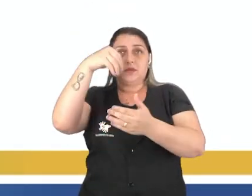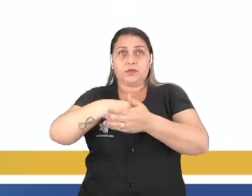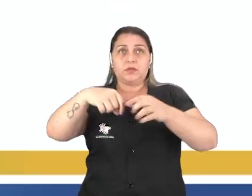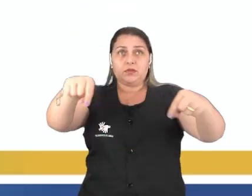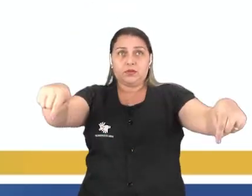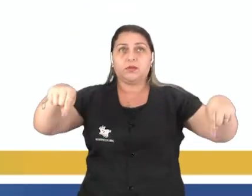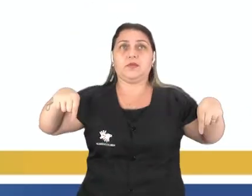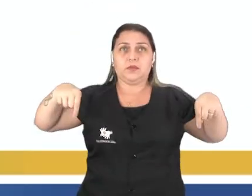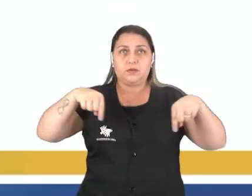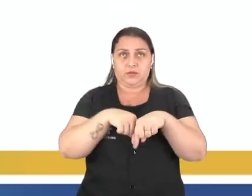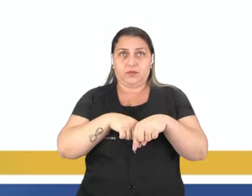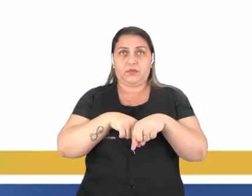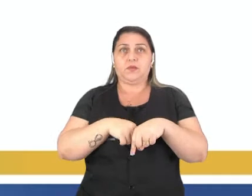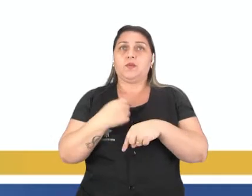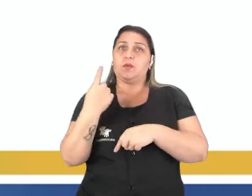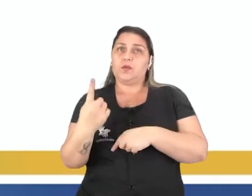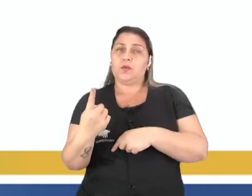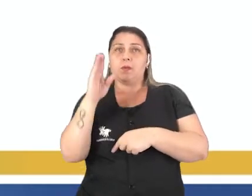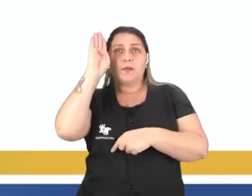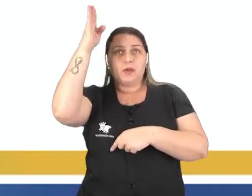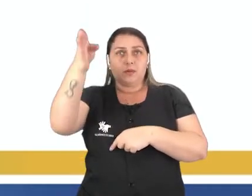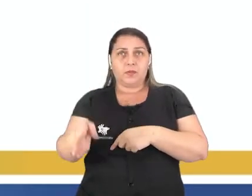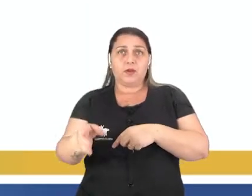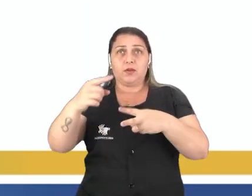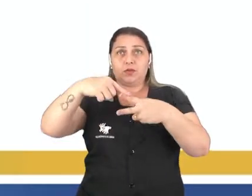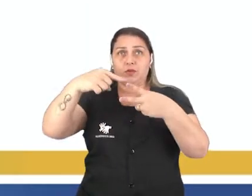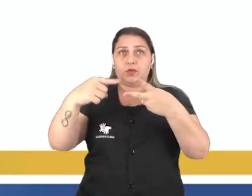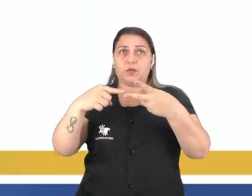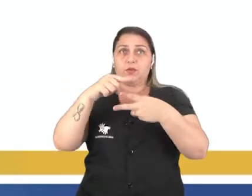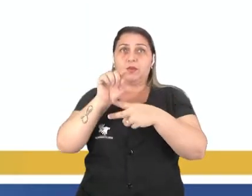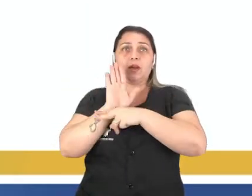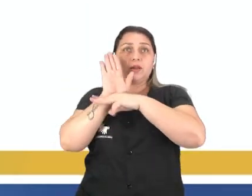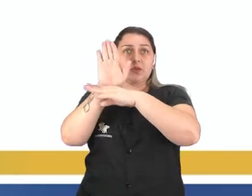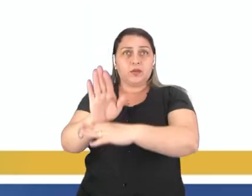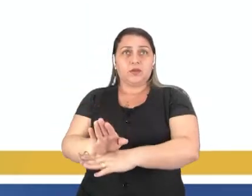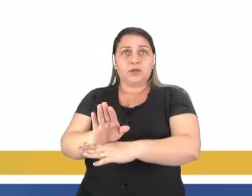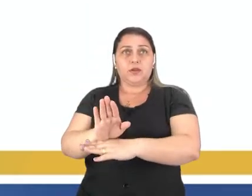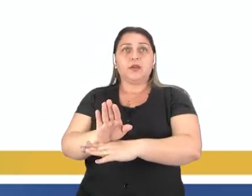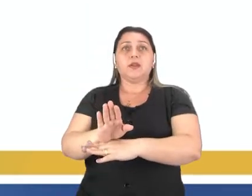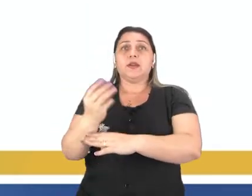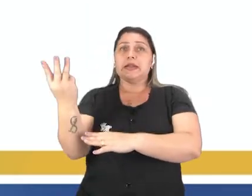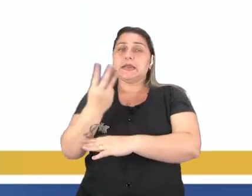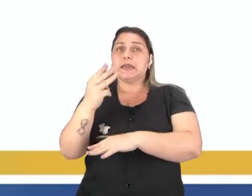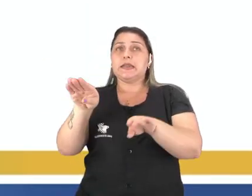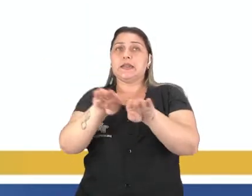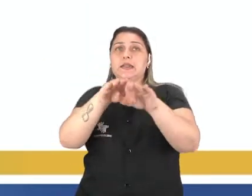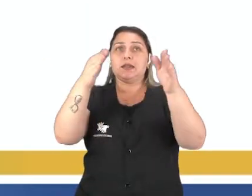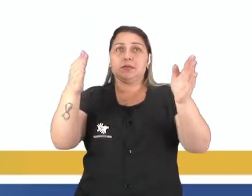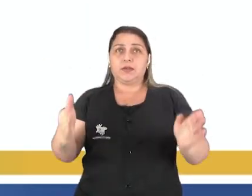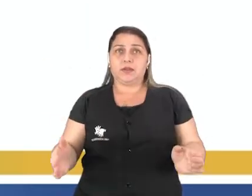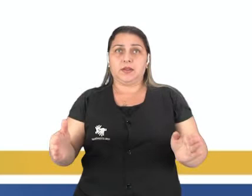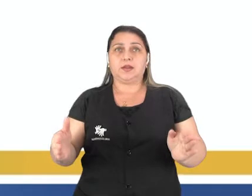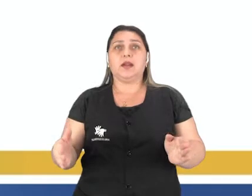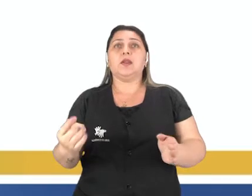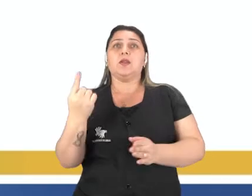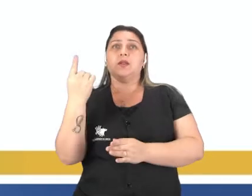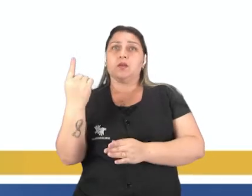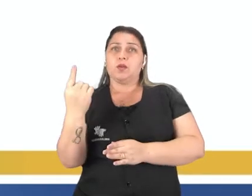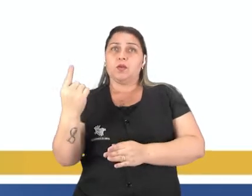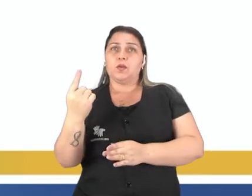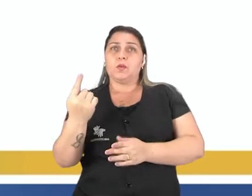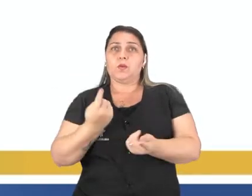de competição, sendo um árbitro principal e os outros 2 auxiliares, né? Aí nós temos os